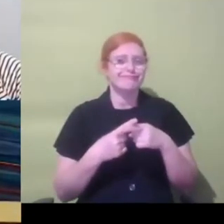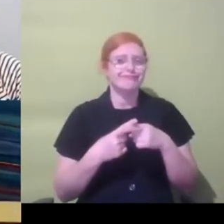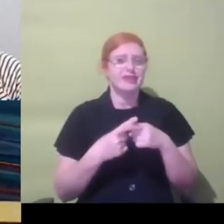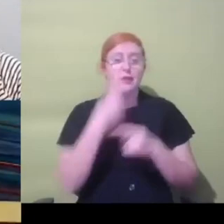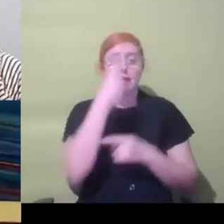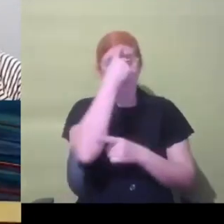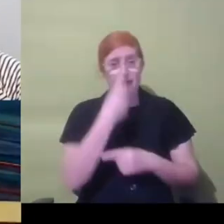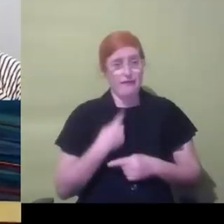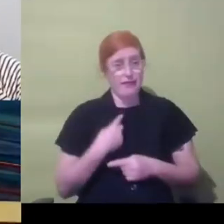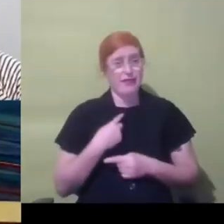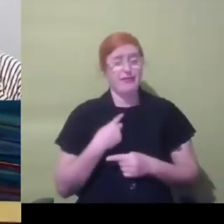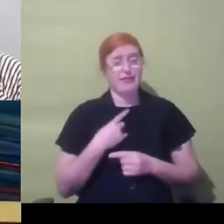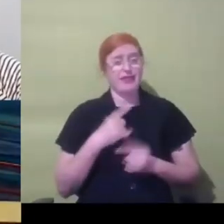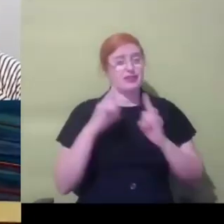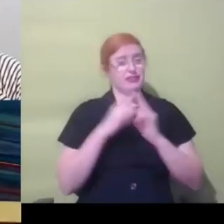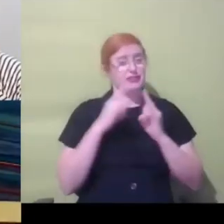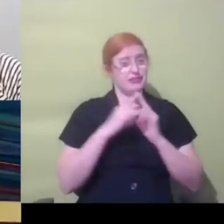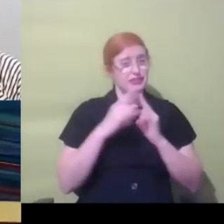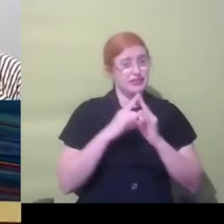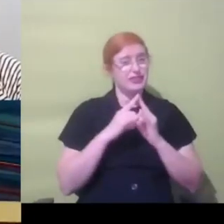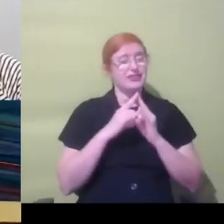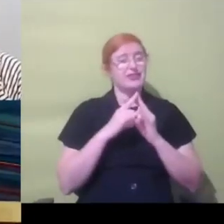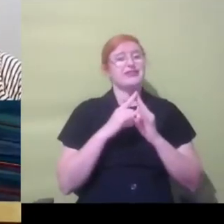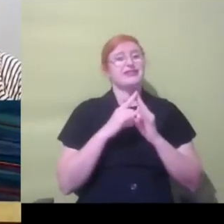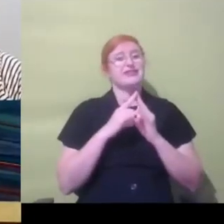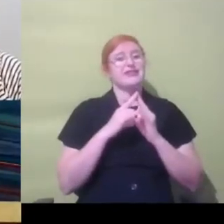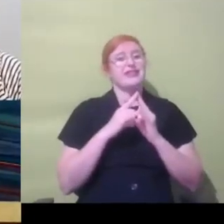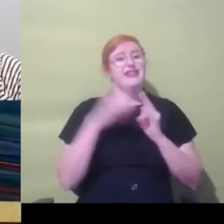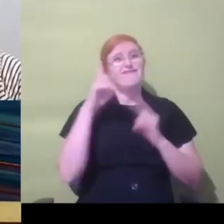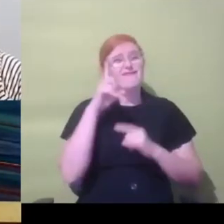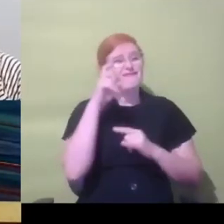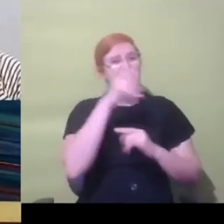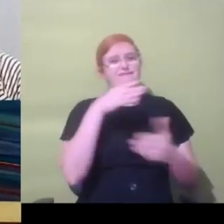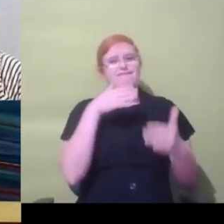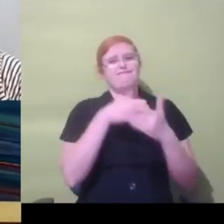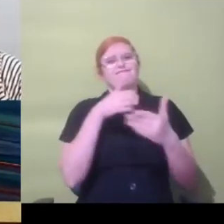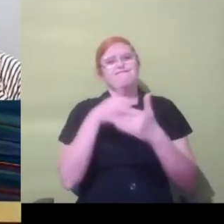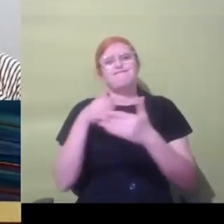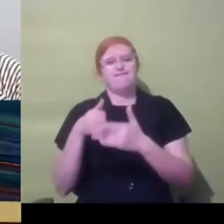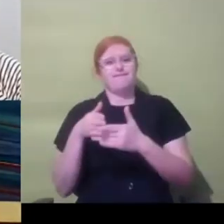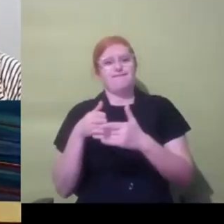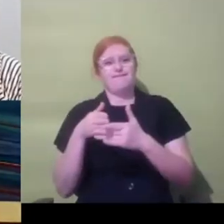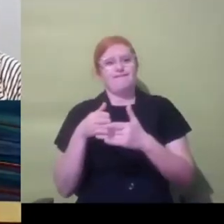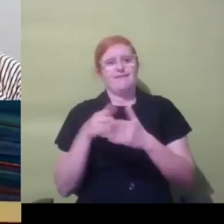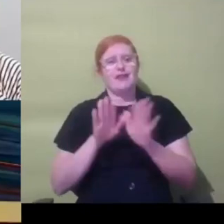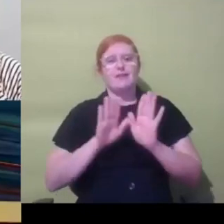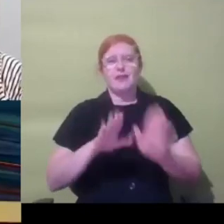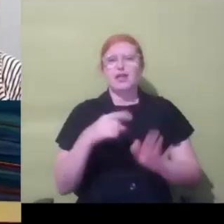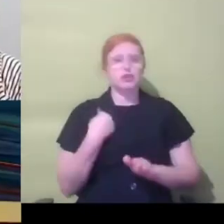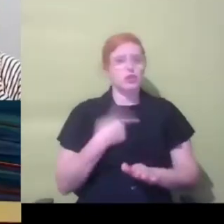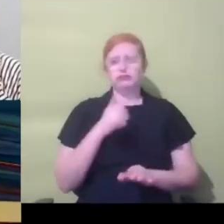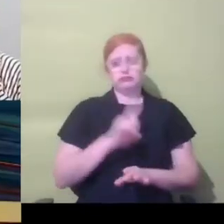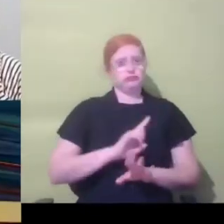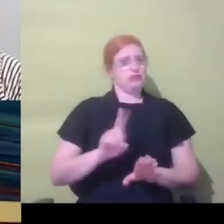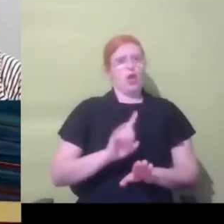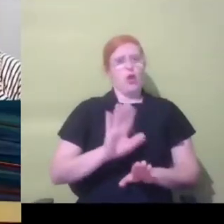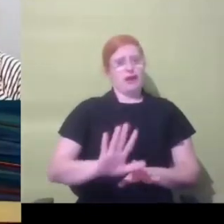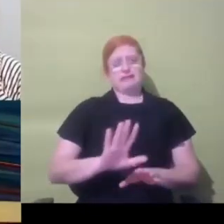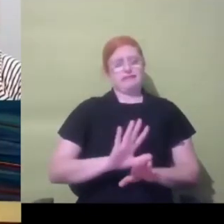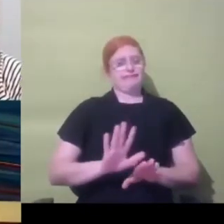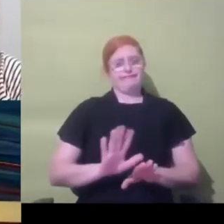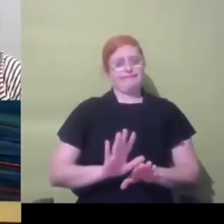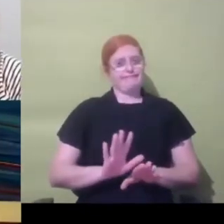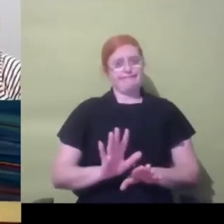os perfis de organizações às vezes ficam muito institucionais e é tudo que a gente não é. A gente não é assim,